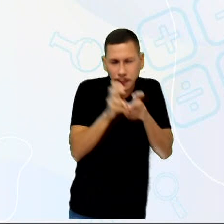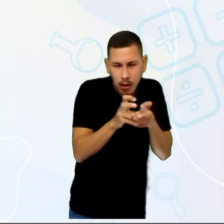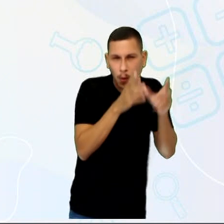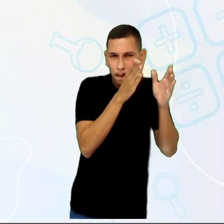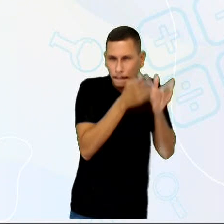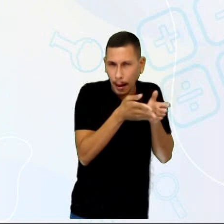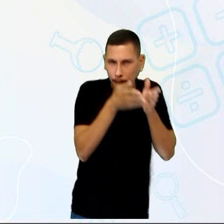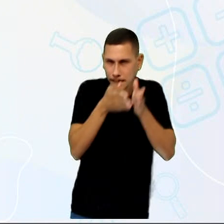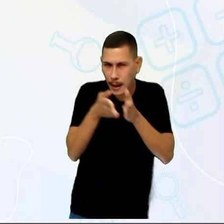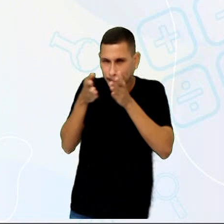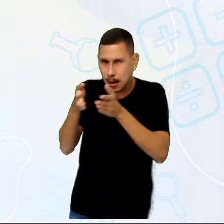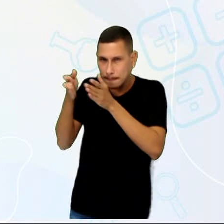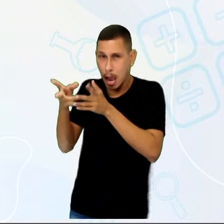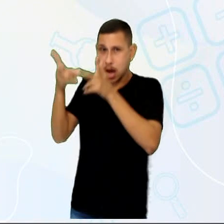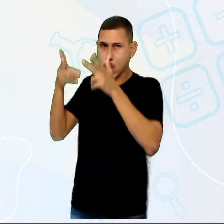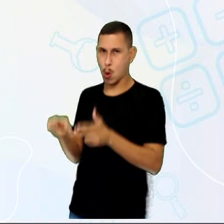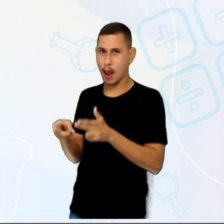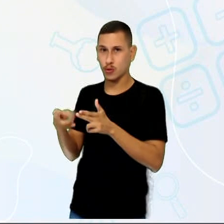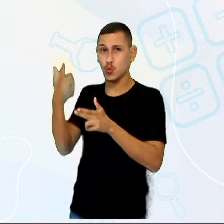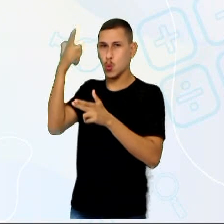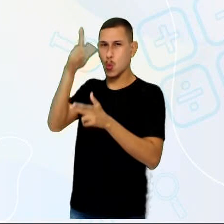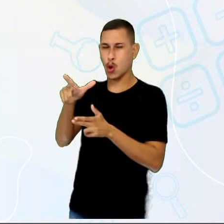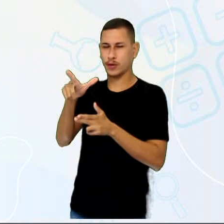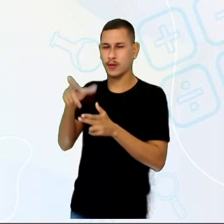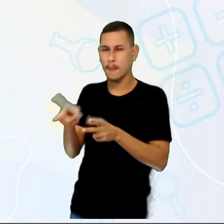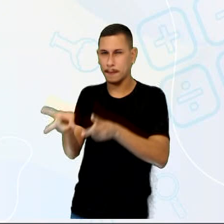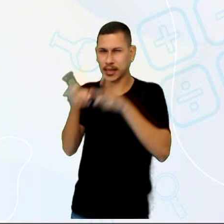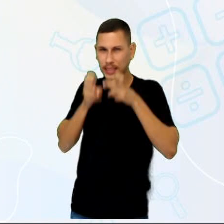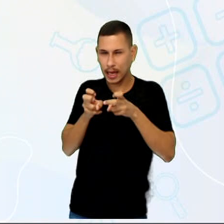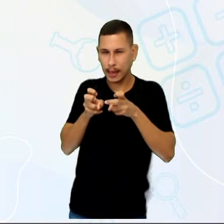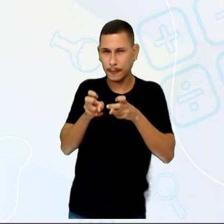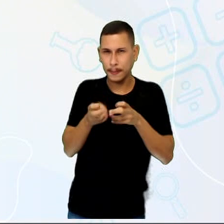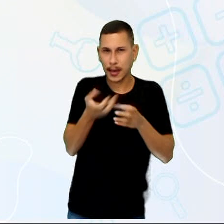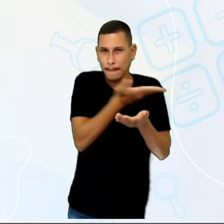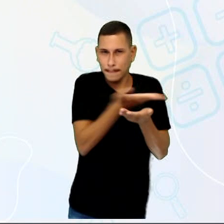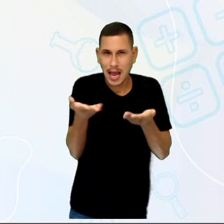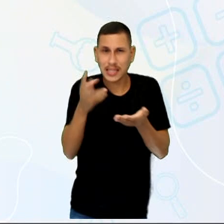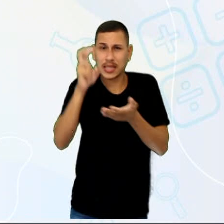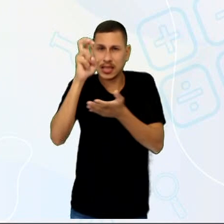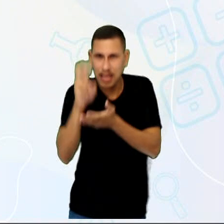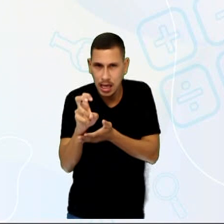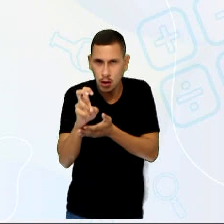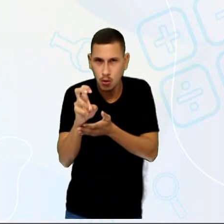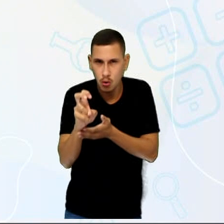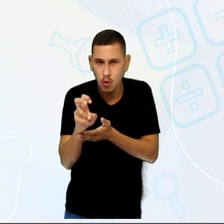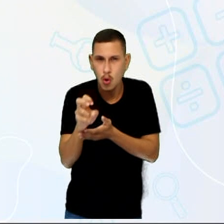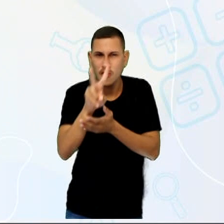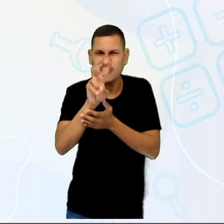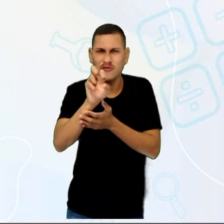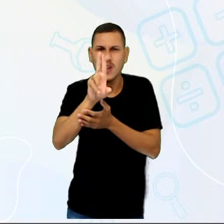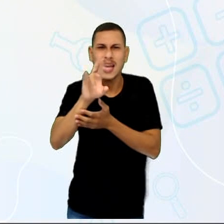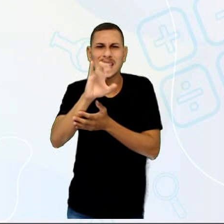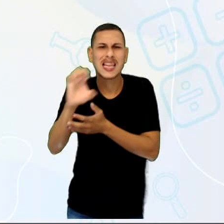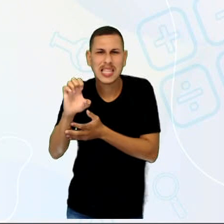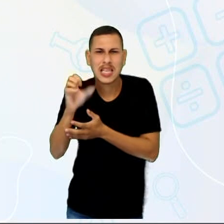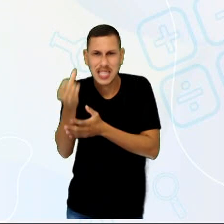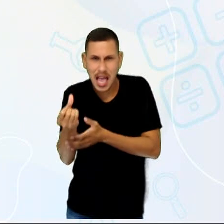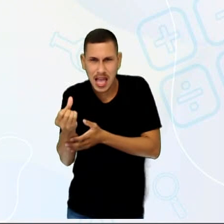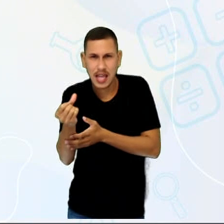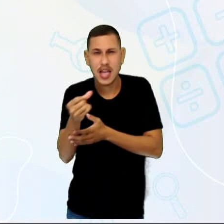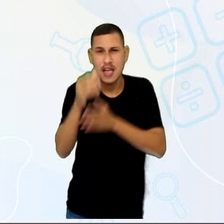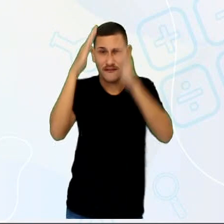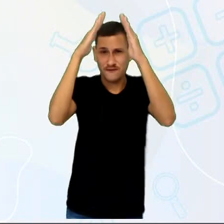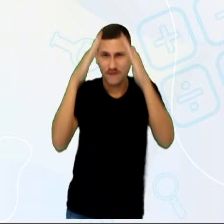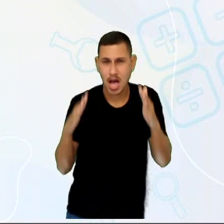No próximo a gente consegue perceber, ó, lados da base eu tenho 5, vértices eu tenho 6, faces eu tenho